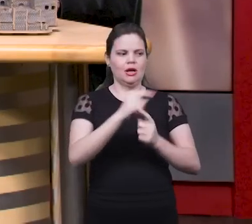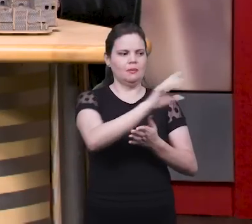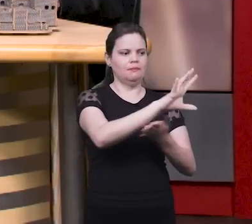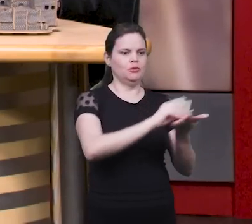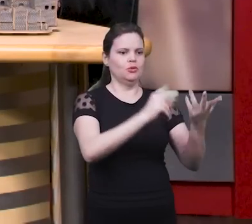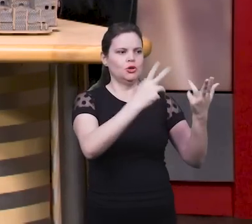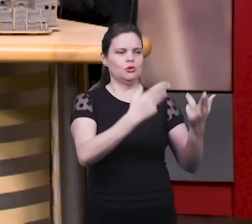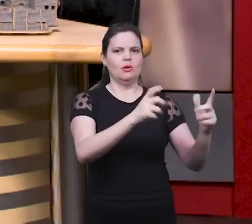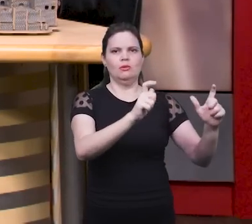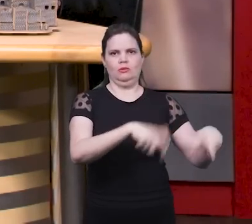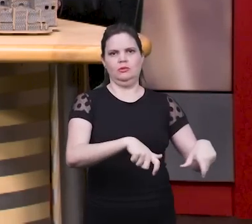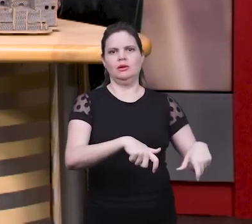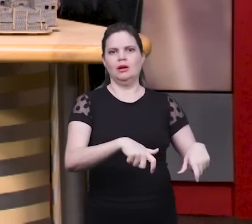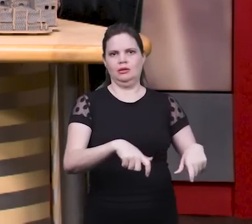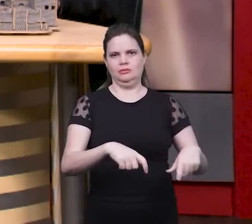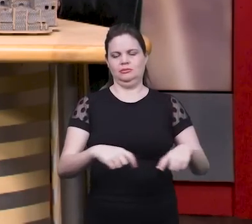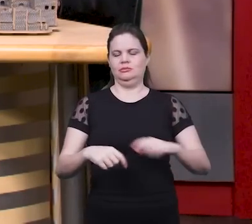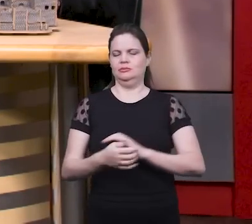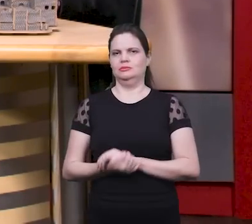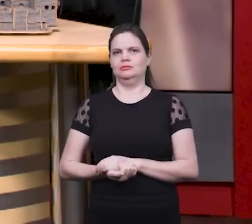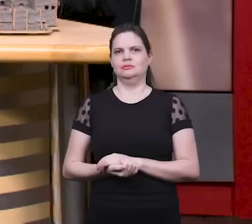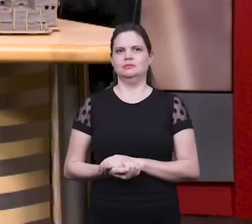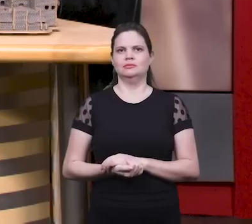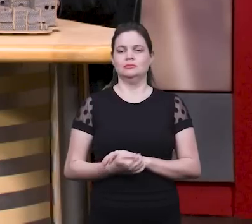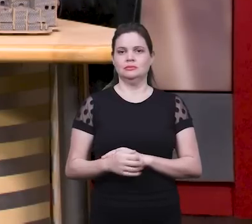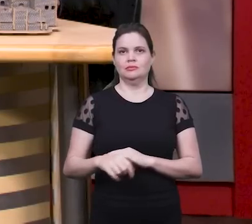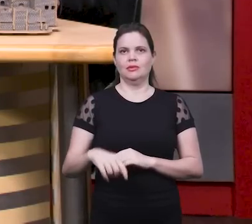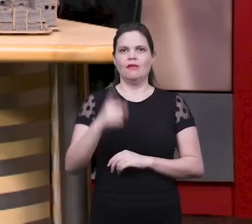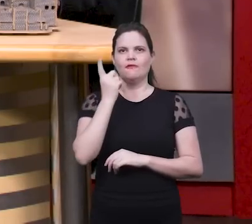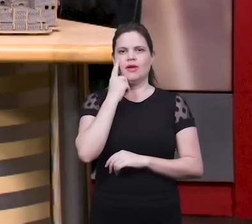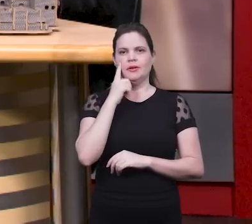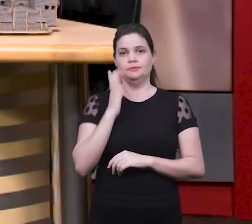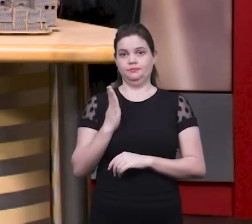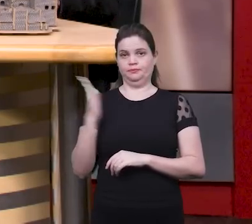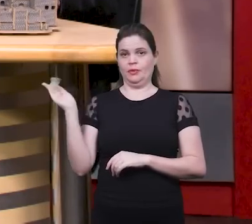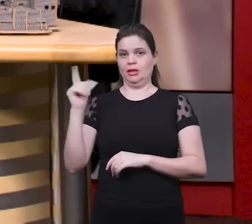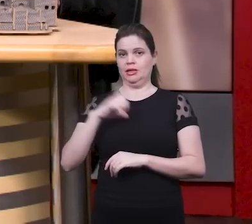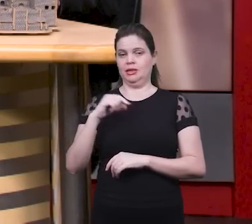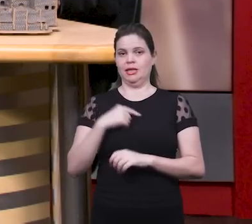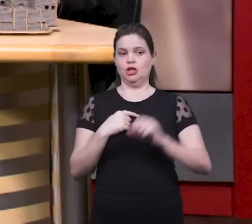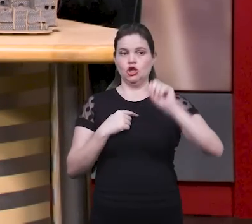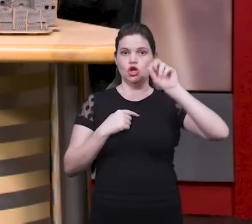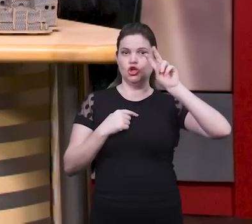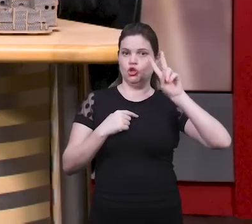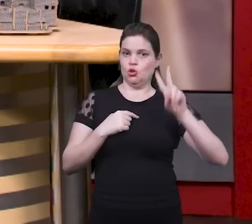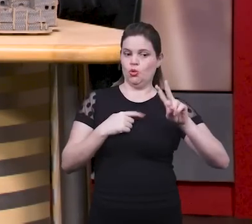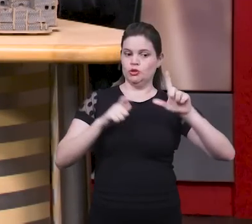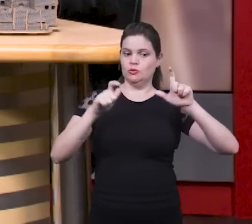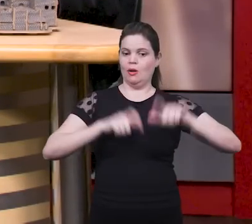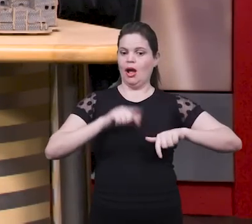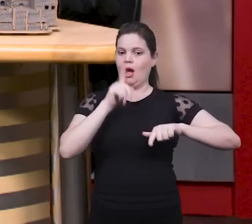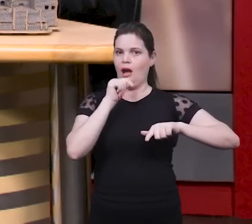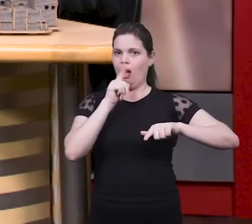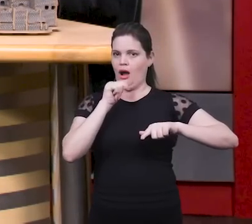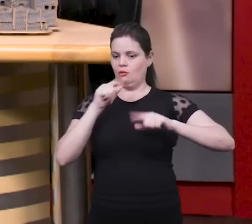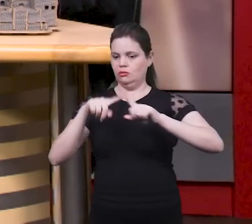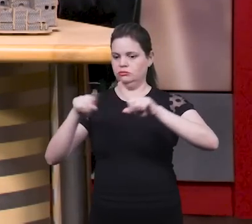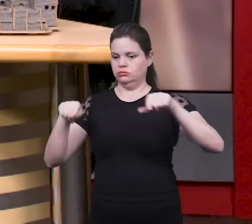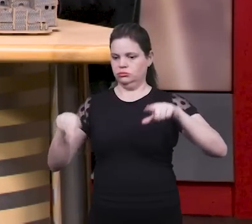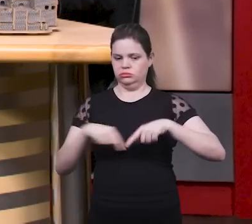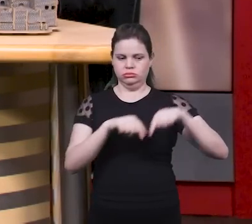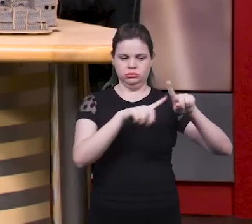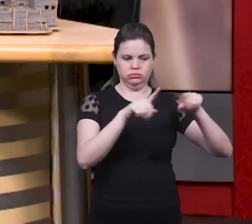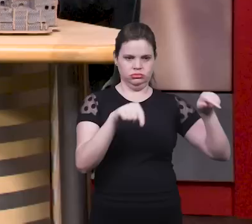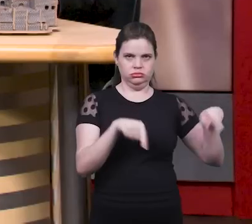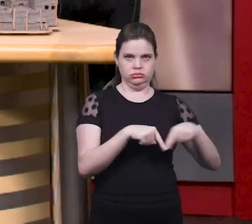vemos aqui, olha só a importância aqui, o tanque de Betesda, aqui, os dois tanques, nós vamos falar sobre ele.